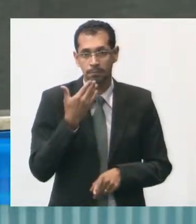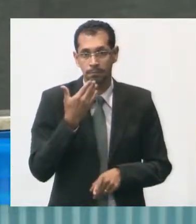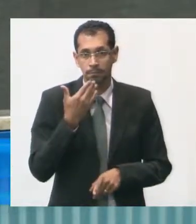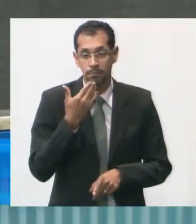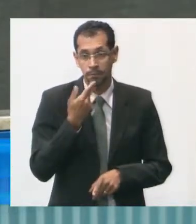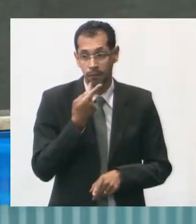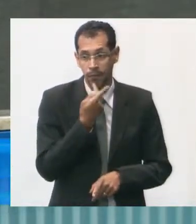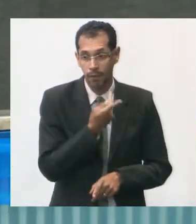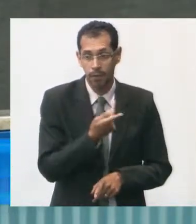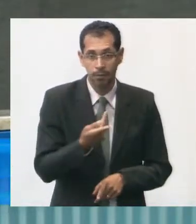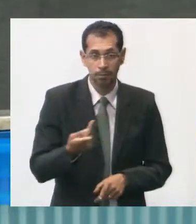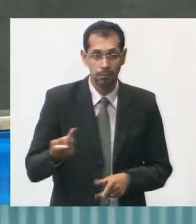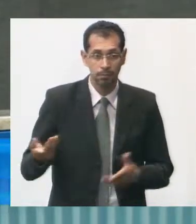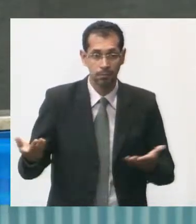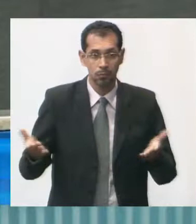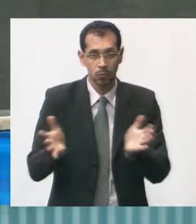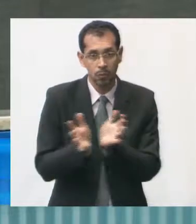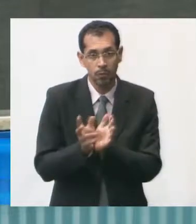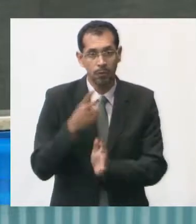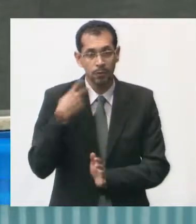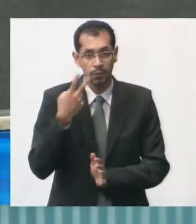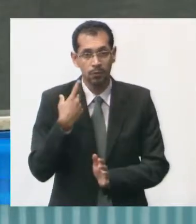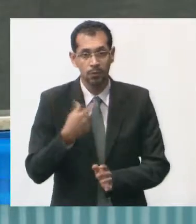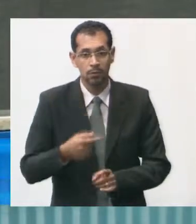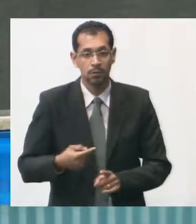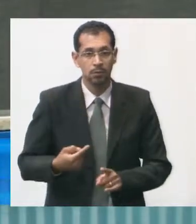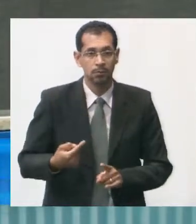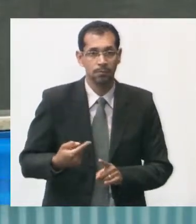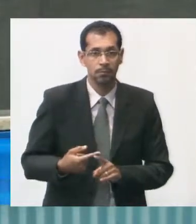na última sessão.